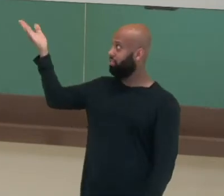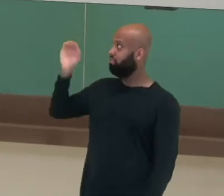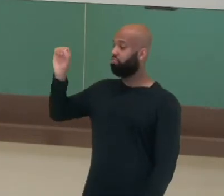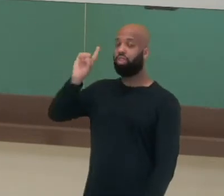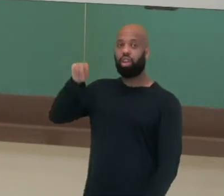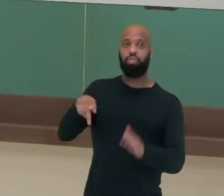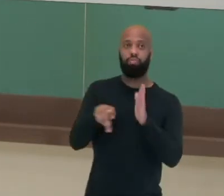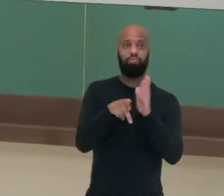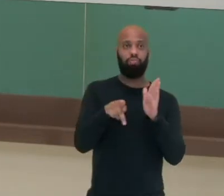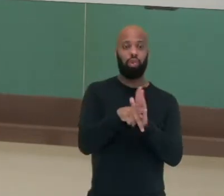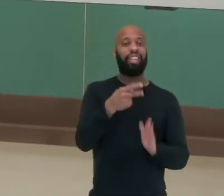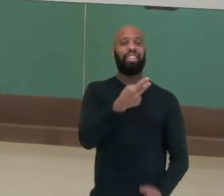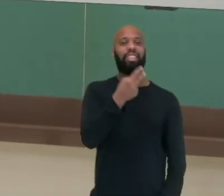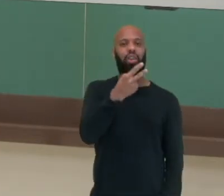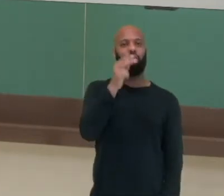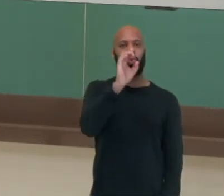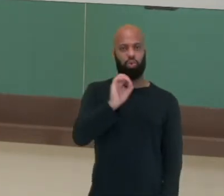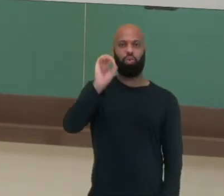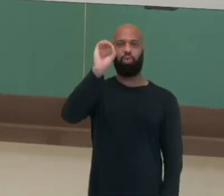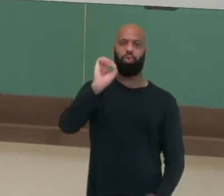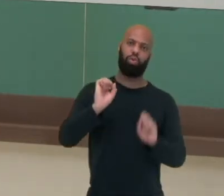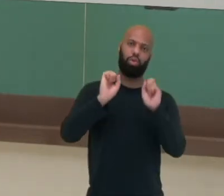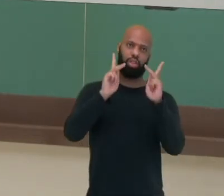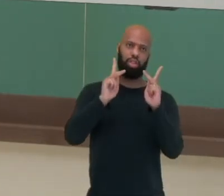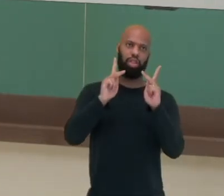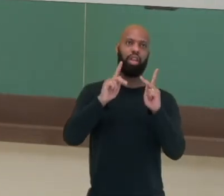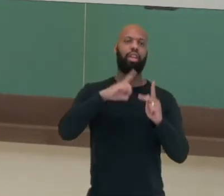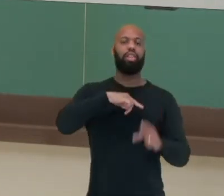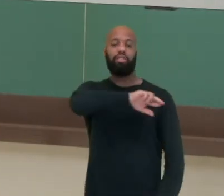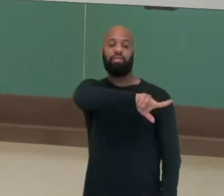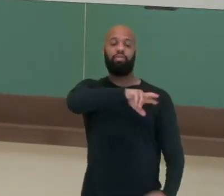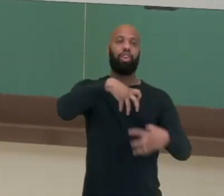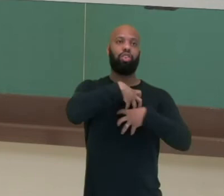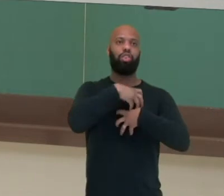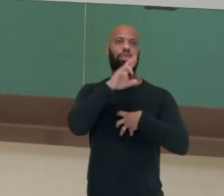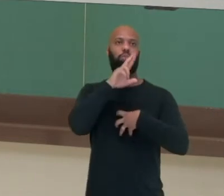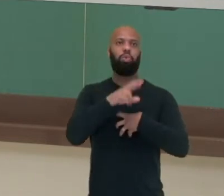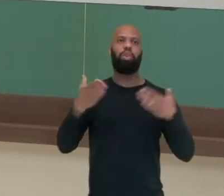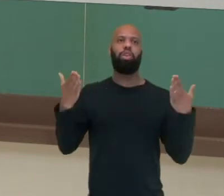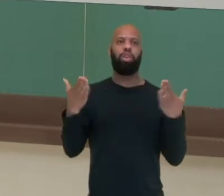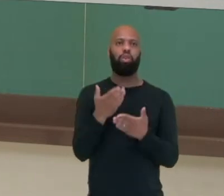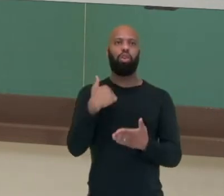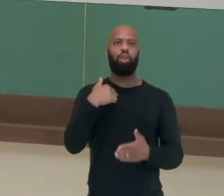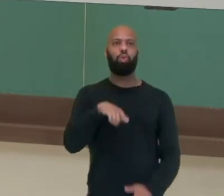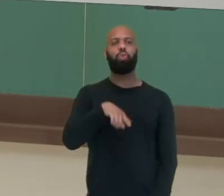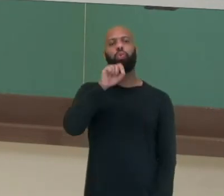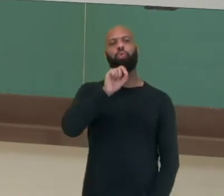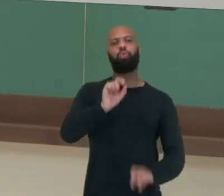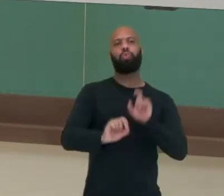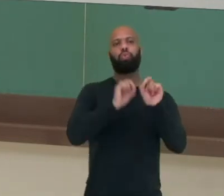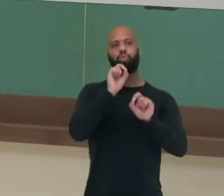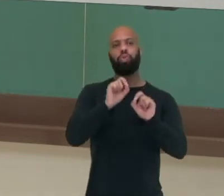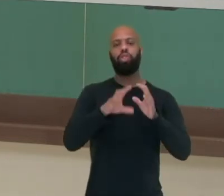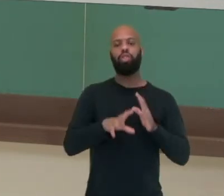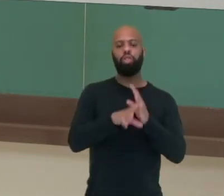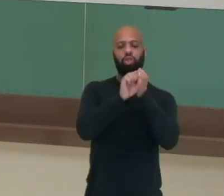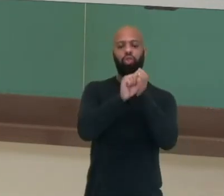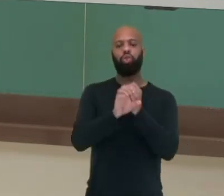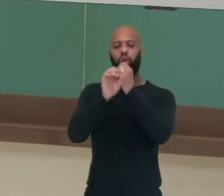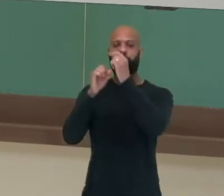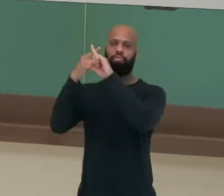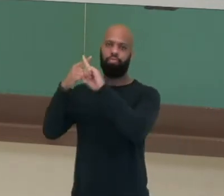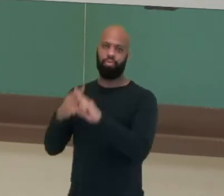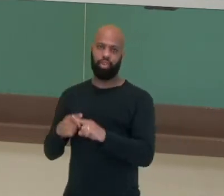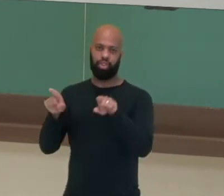do segundo grau, pessoal. N maneiras de resolver. Nesse caso, a maneira mais rápida era soma e